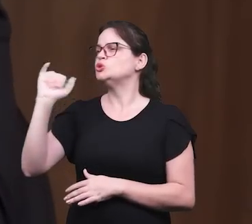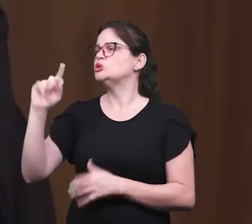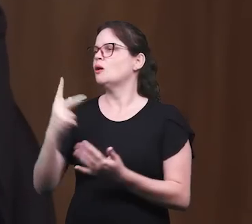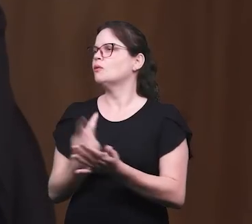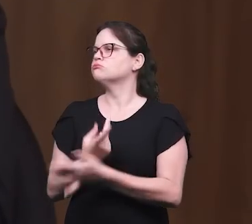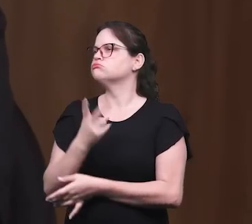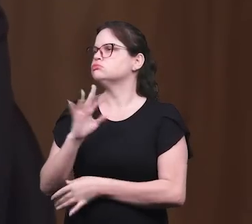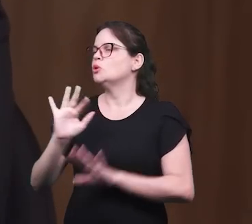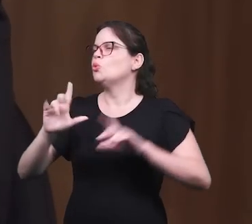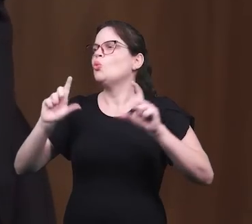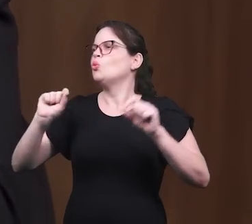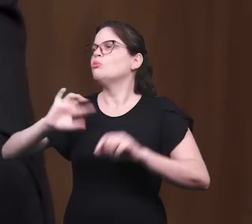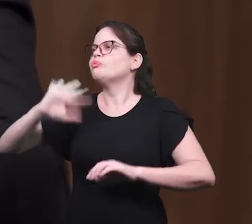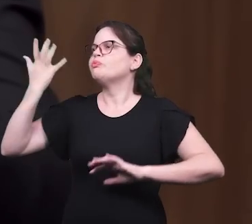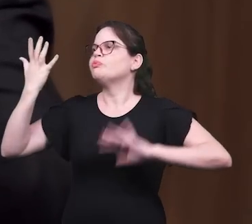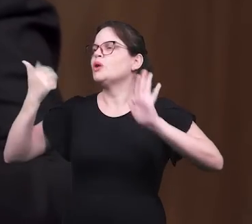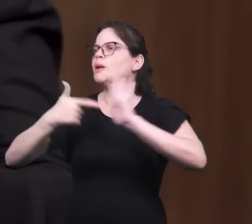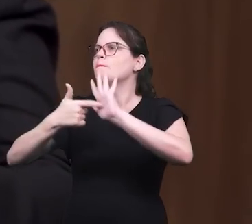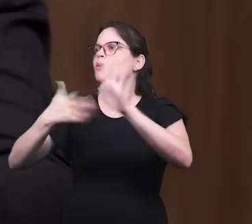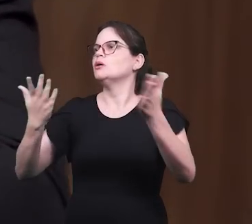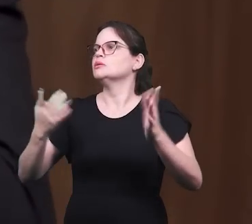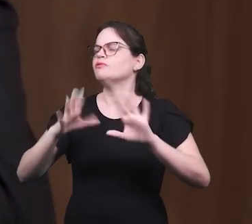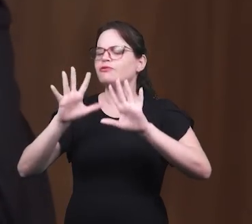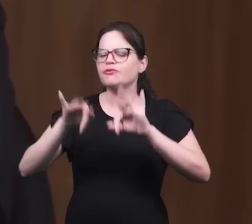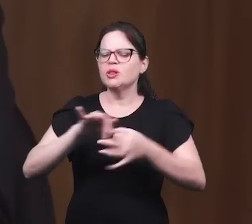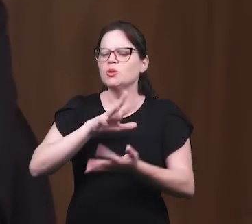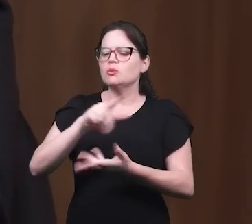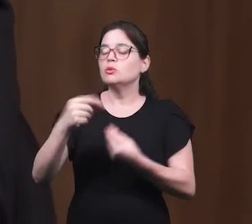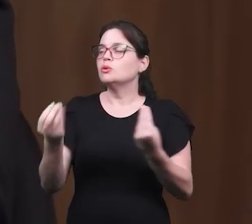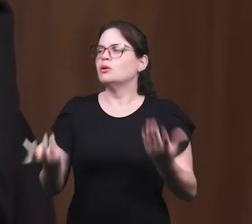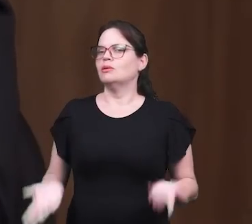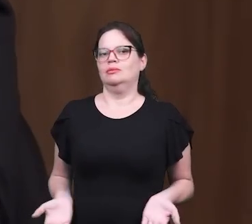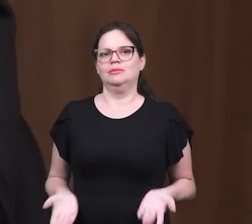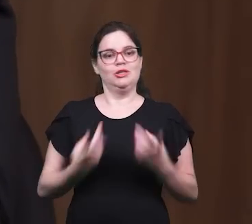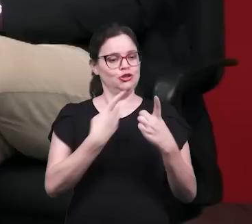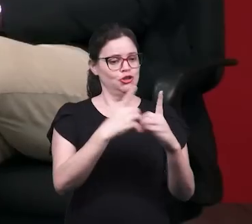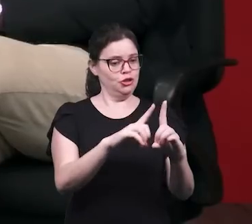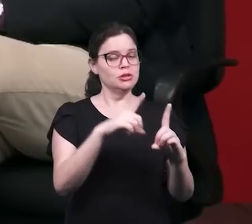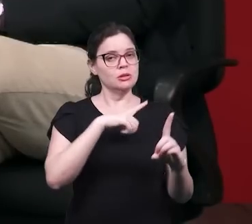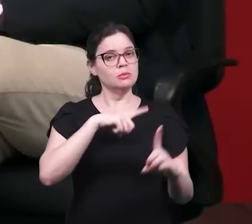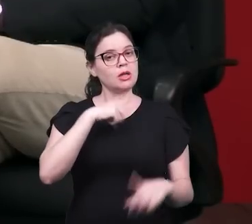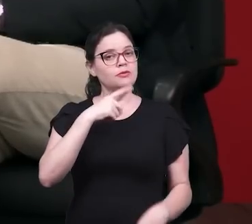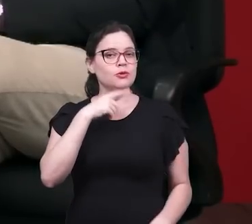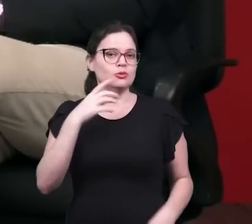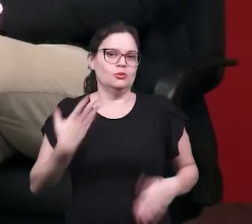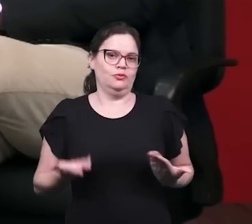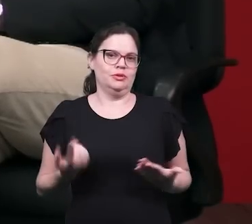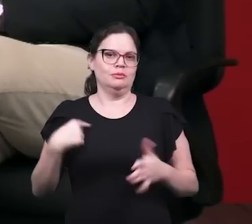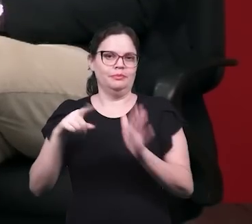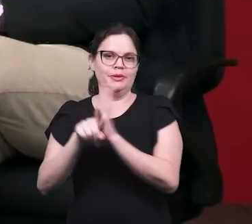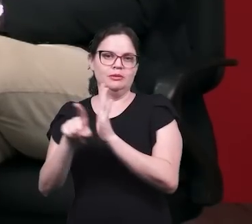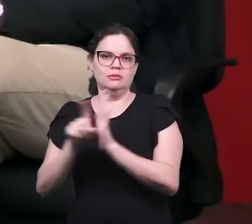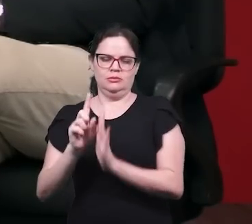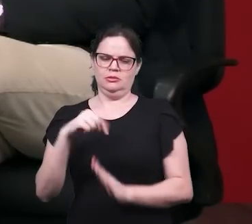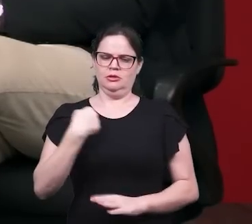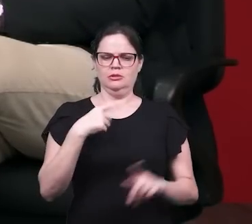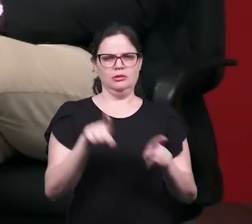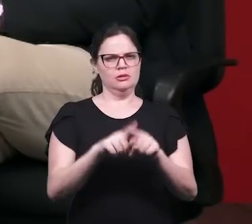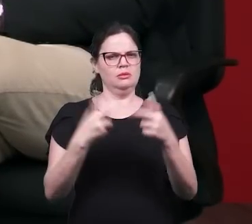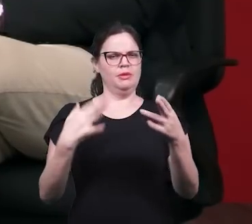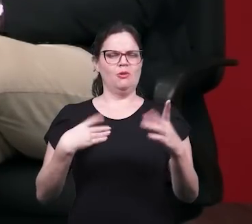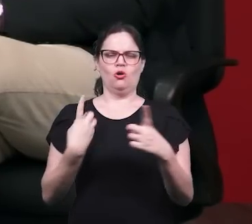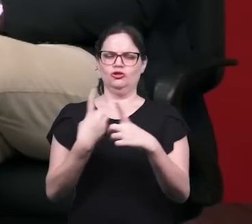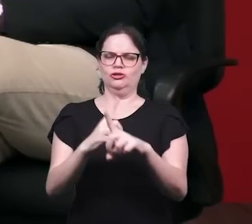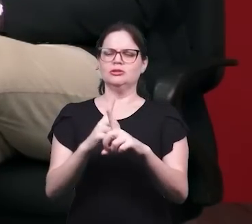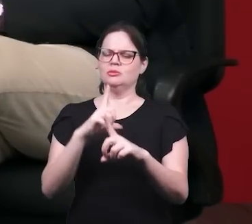tua vinda? Não é? E o do fim do mundo? Eu uso esse então, termo, né? Os discípulos tiveram dúvida. Nós também somos discípulos